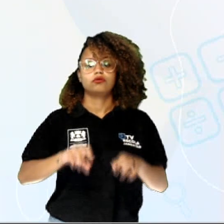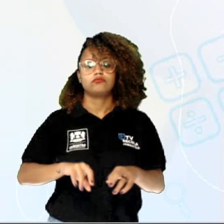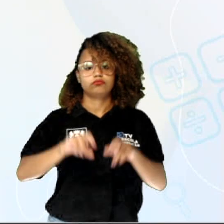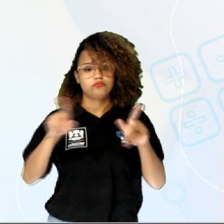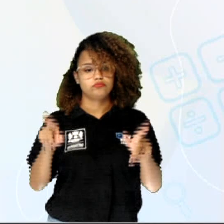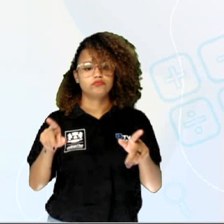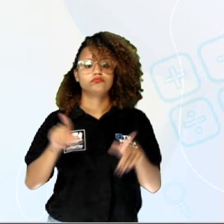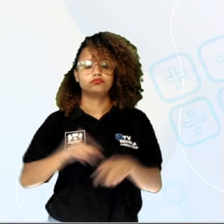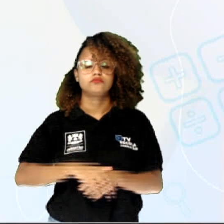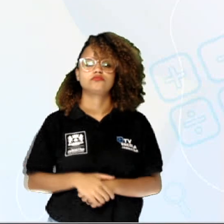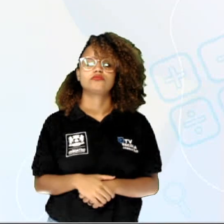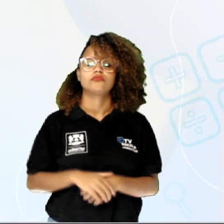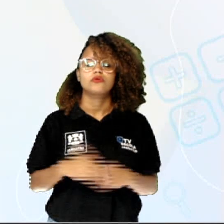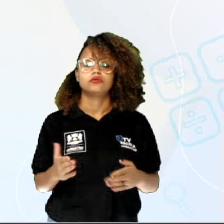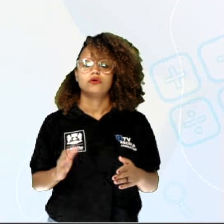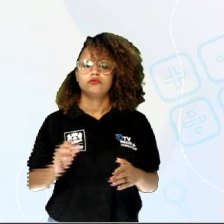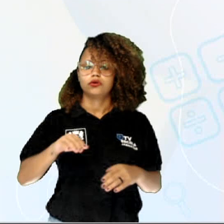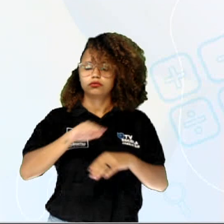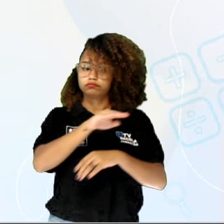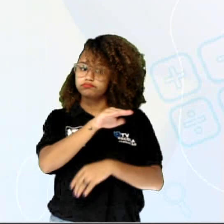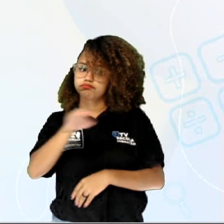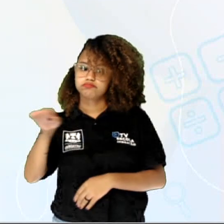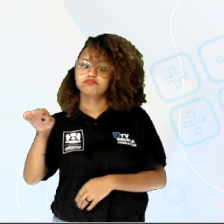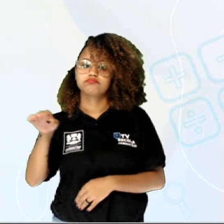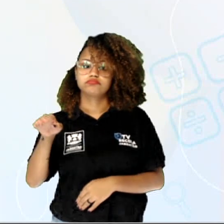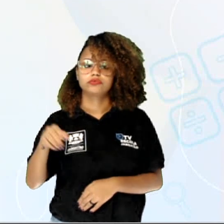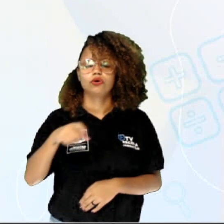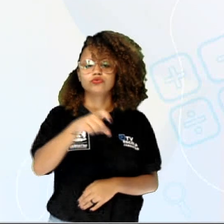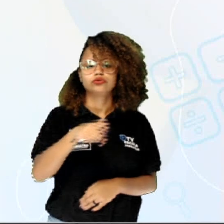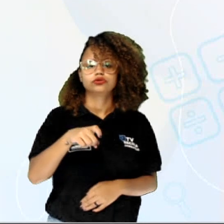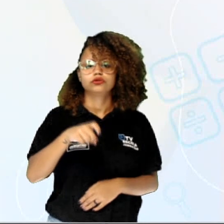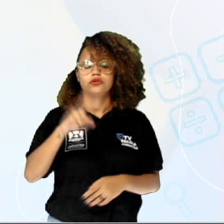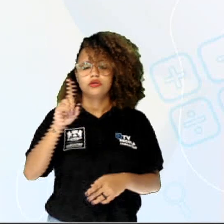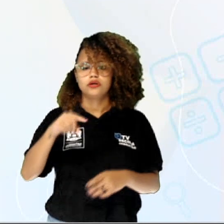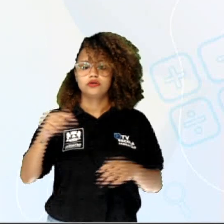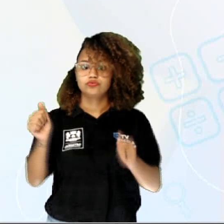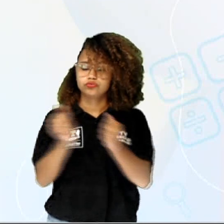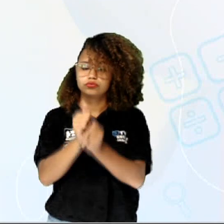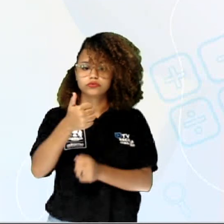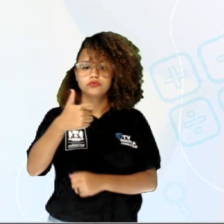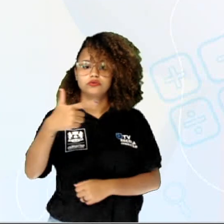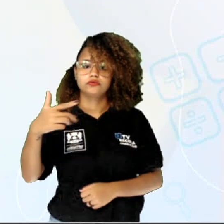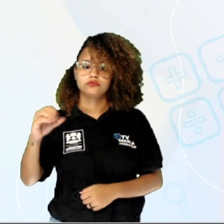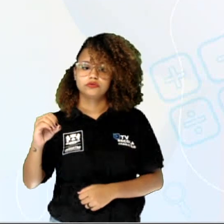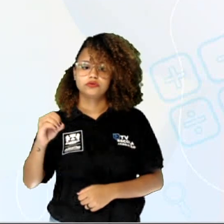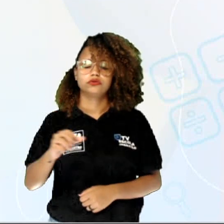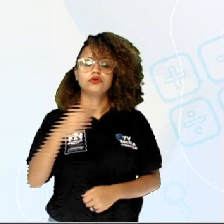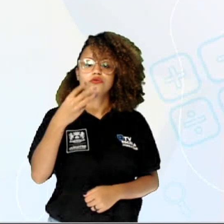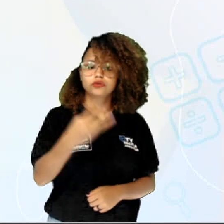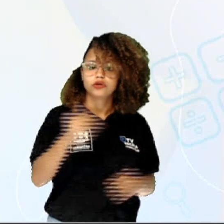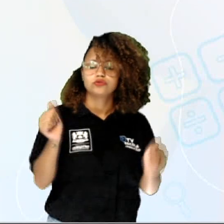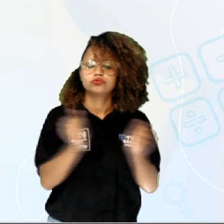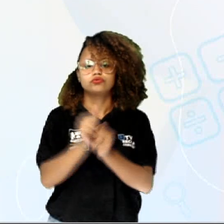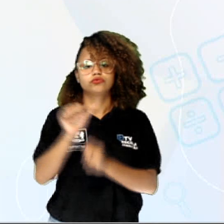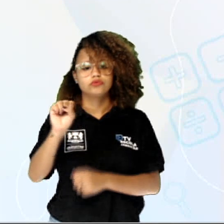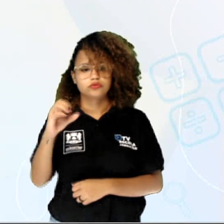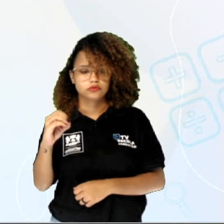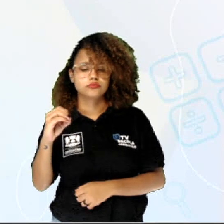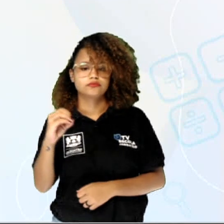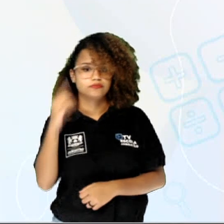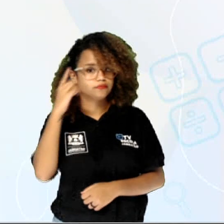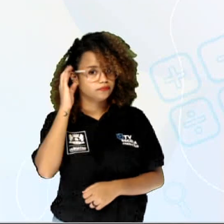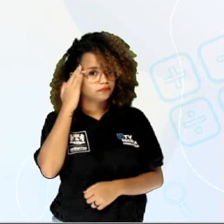né? Que ele passa 3 horas a uma velocidade de 80 km por hora. E ele quer saber qual vai ser o tempo se a velocidade for